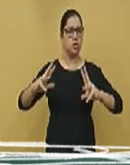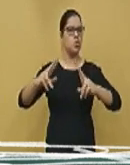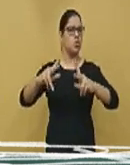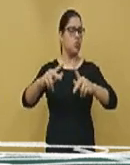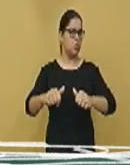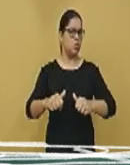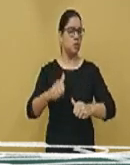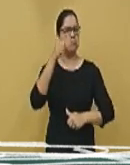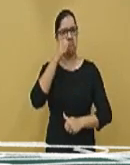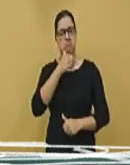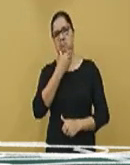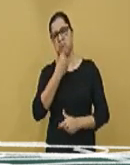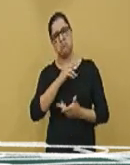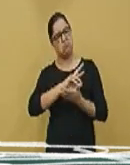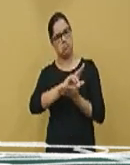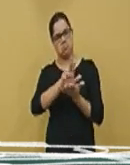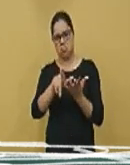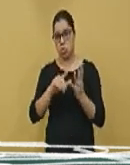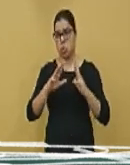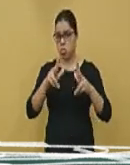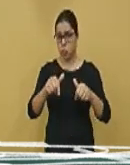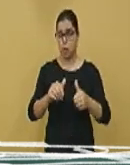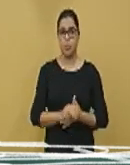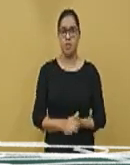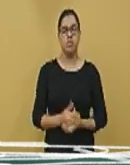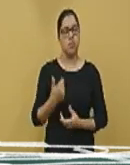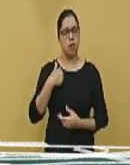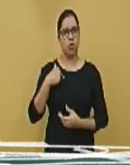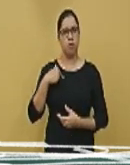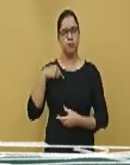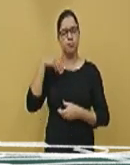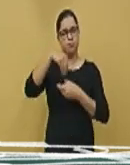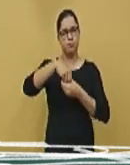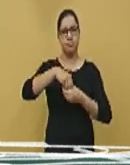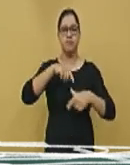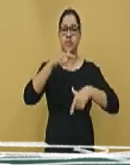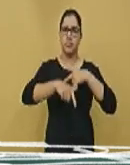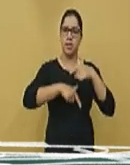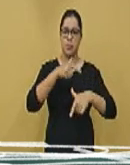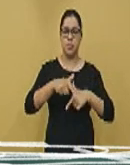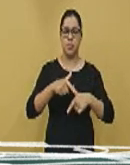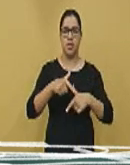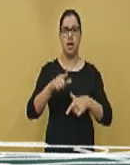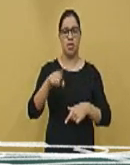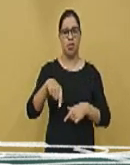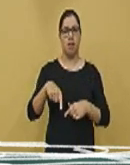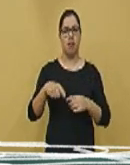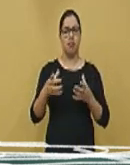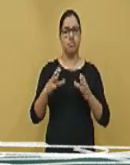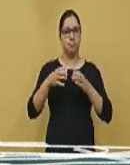onde eu atuo na unidade acadêmica Faculdade de Engenharia.